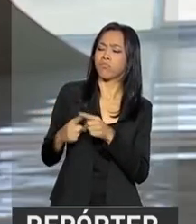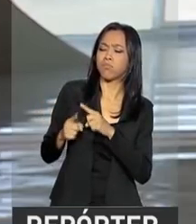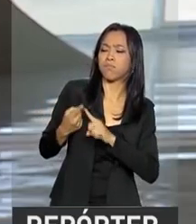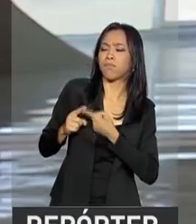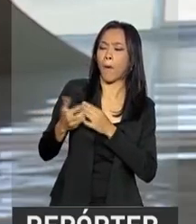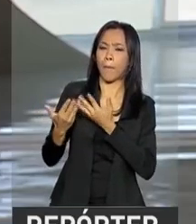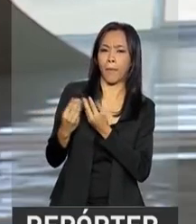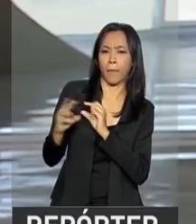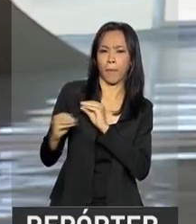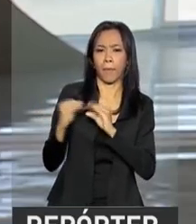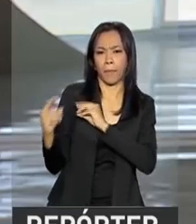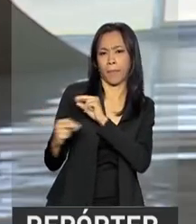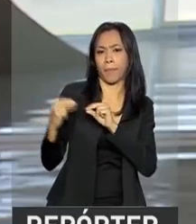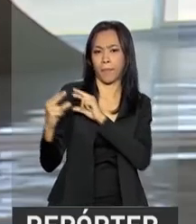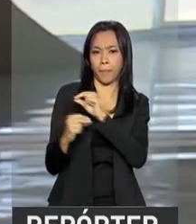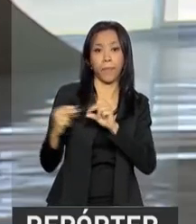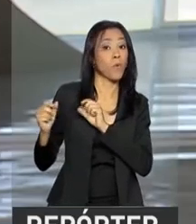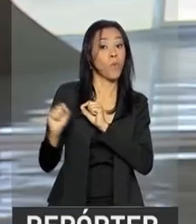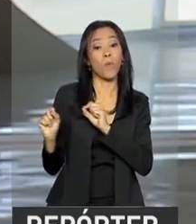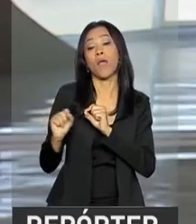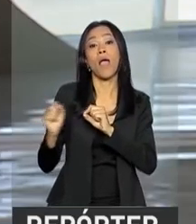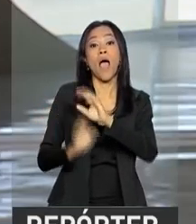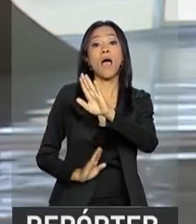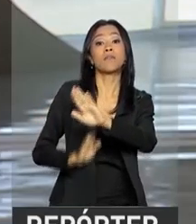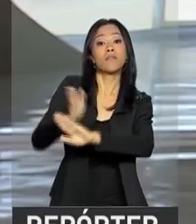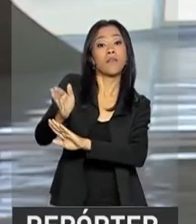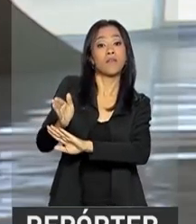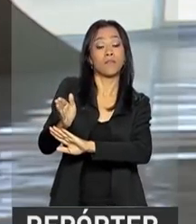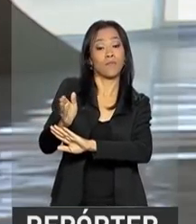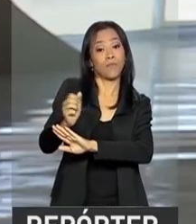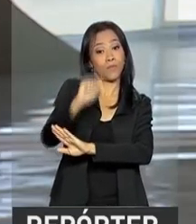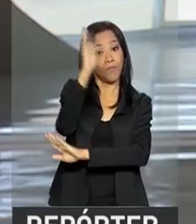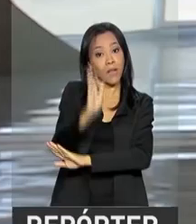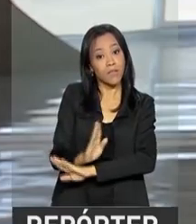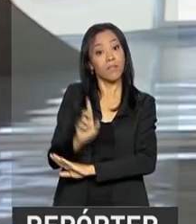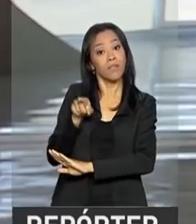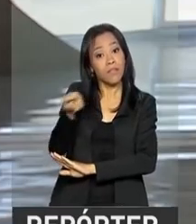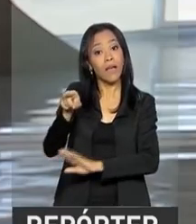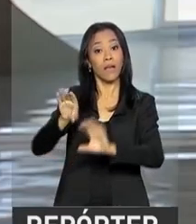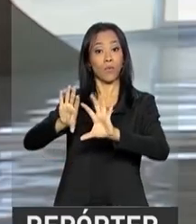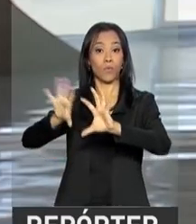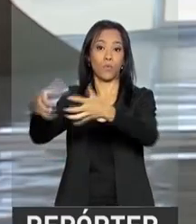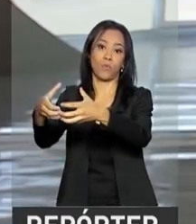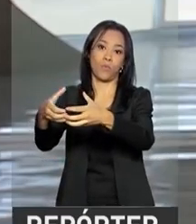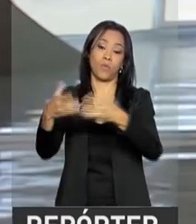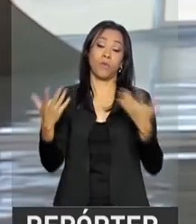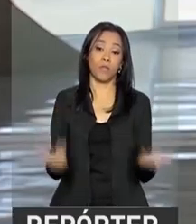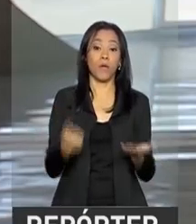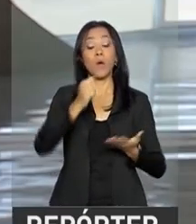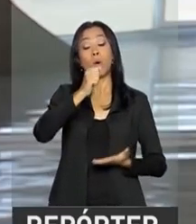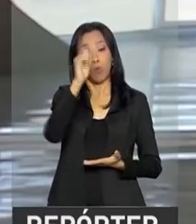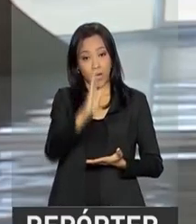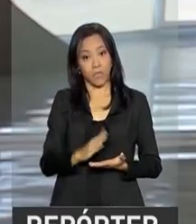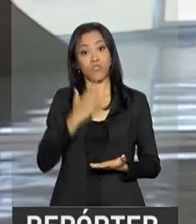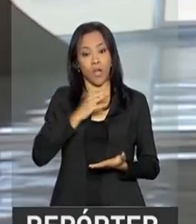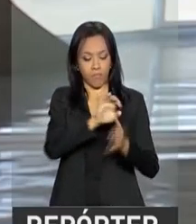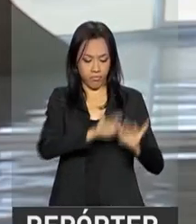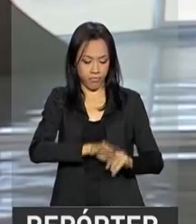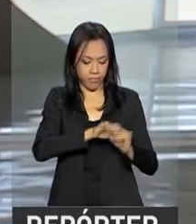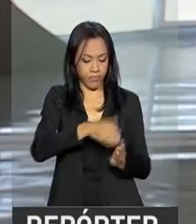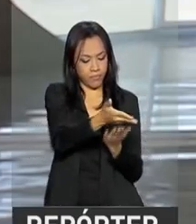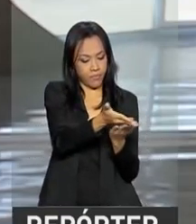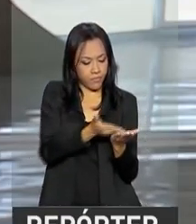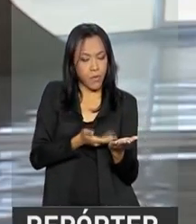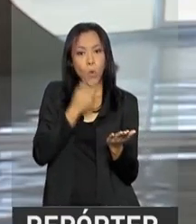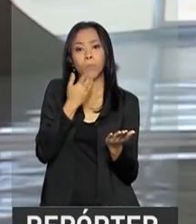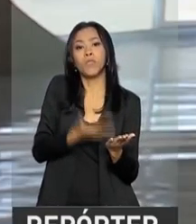as negociações para o acesso do país à organização internacional o brasil formalizou o pedido para compor o cd